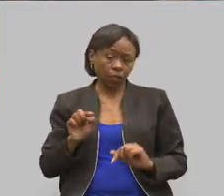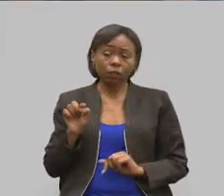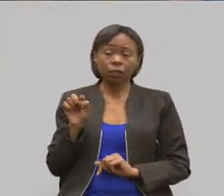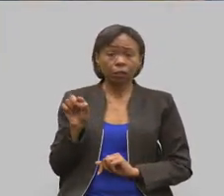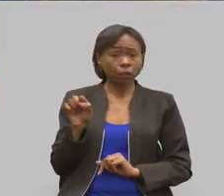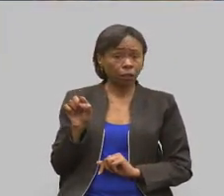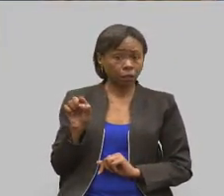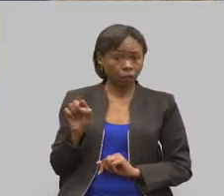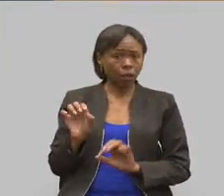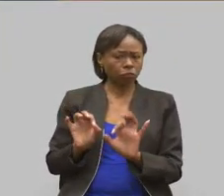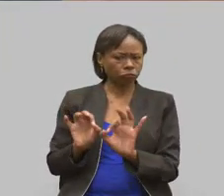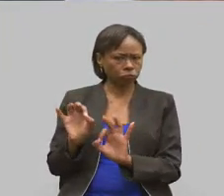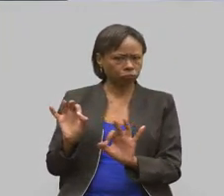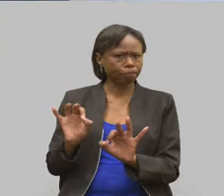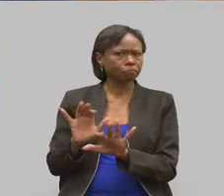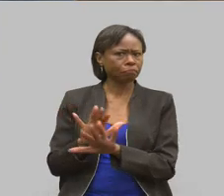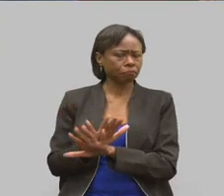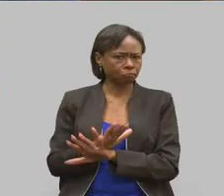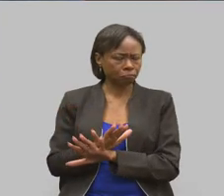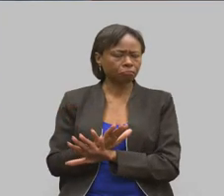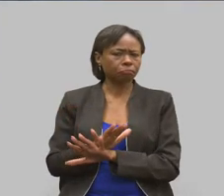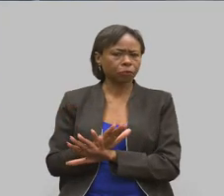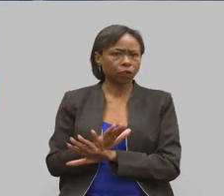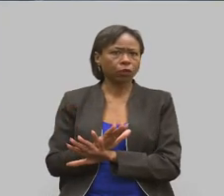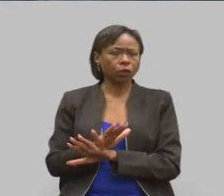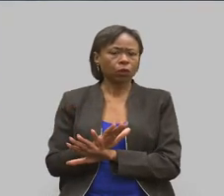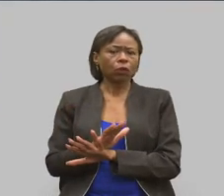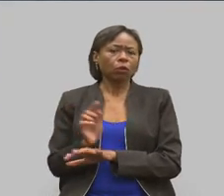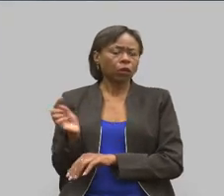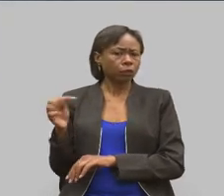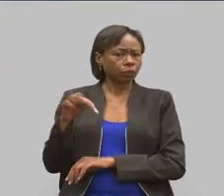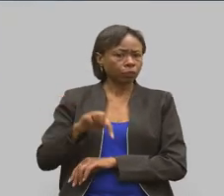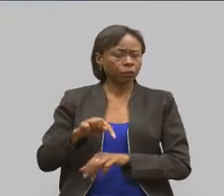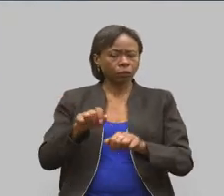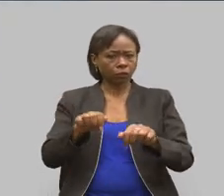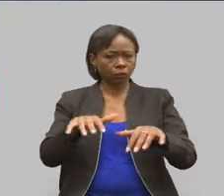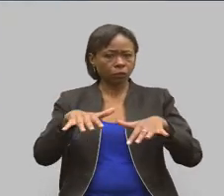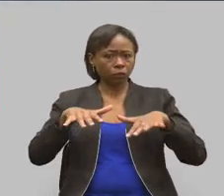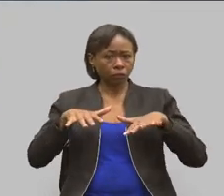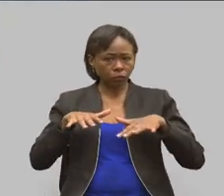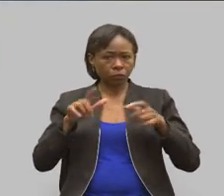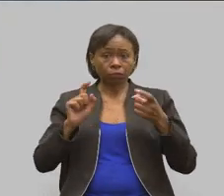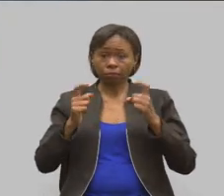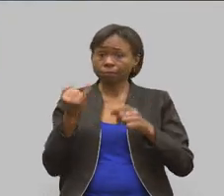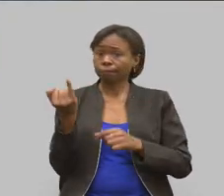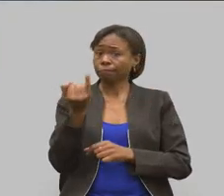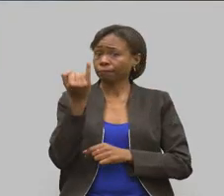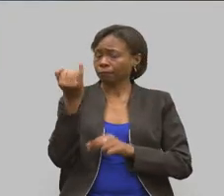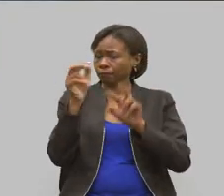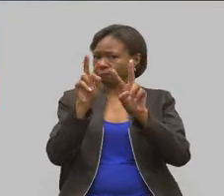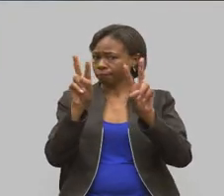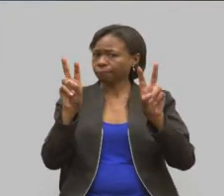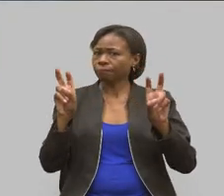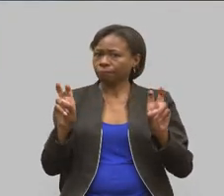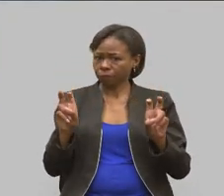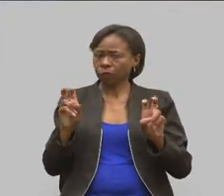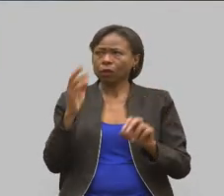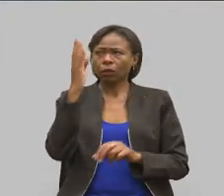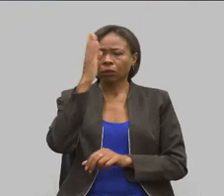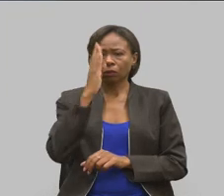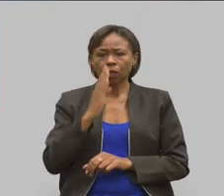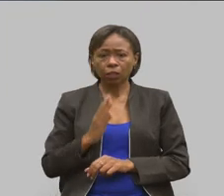uma audiência foi o mentor dessa audiência uma audiência muito importante porque trata de um assunto fundamental nós temos no Brasil